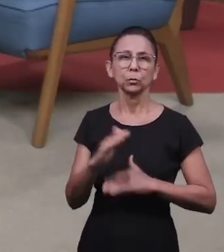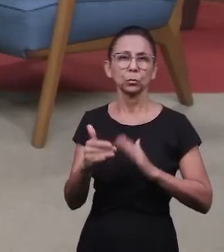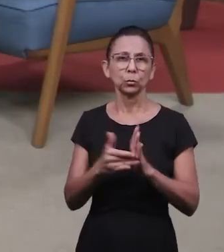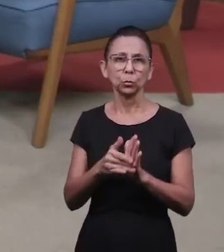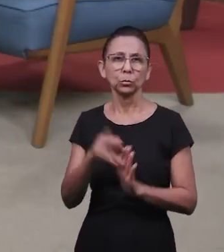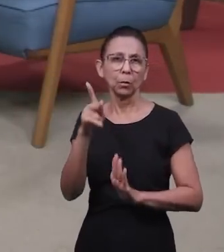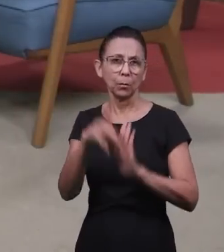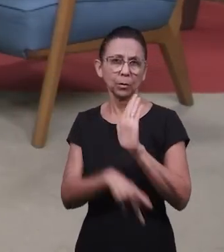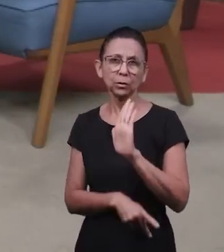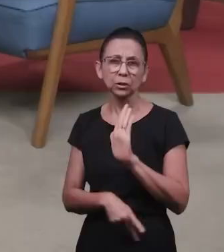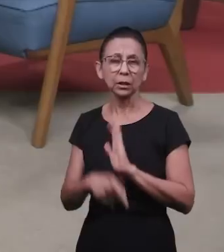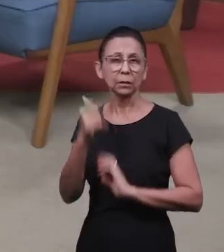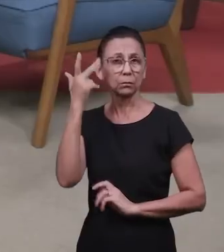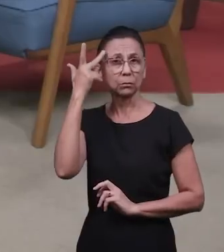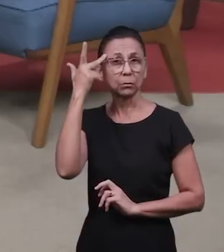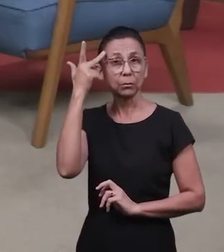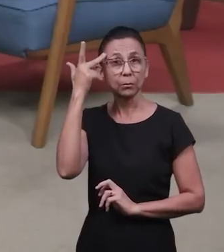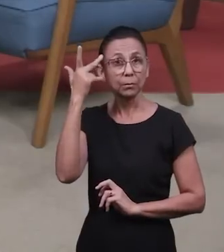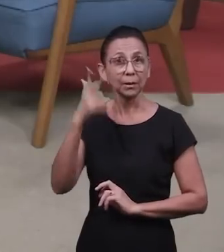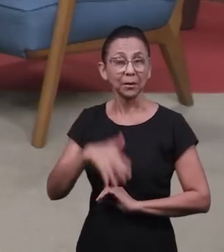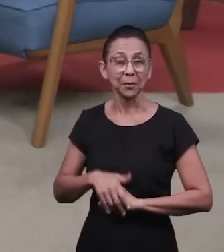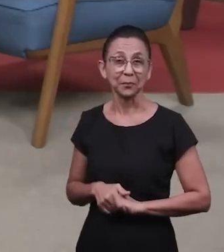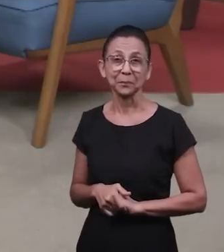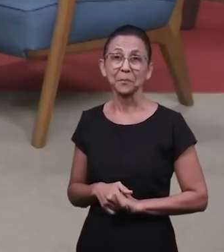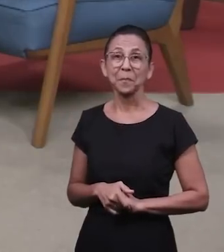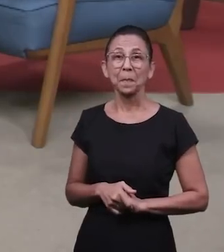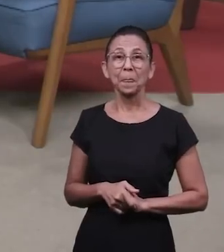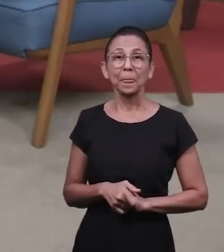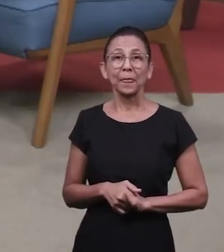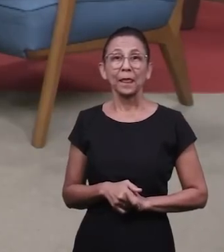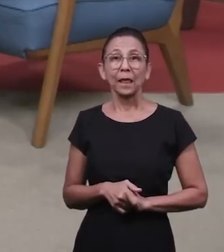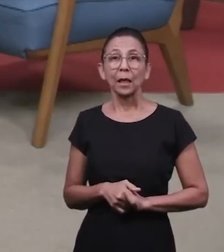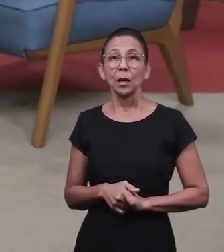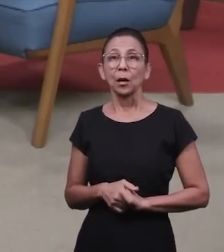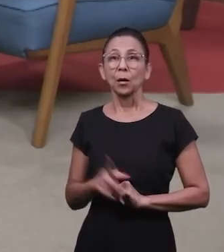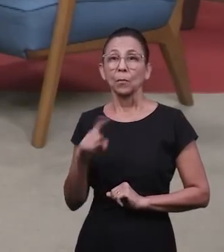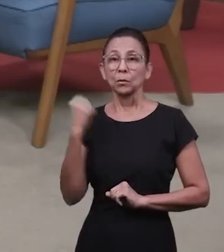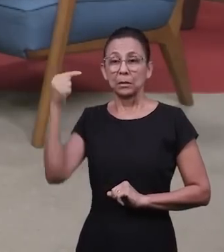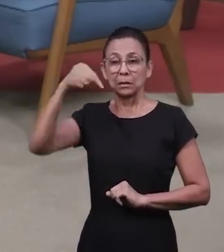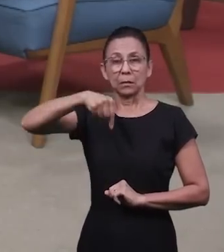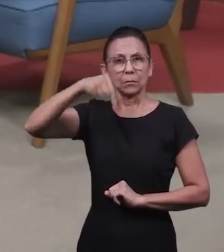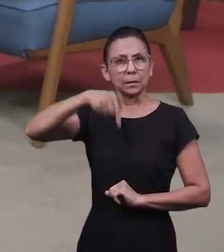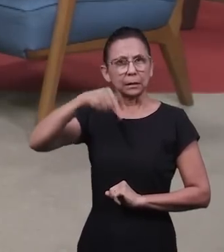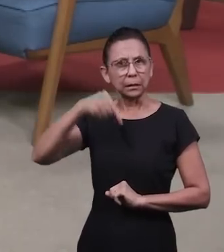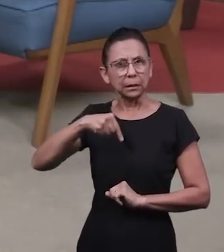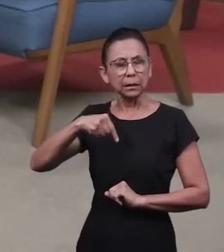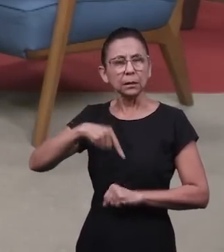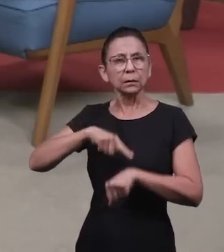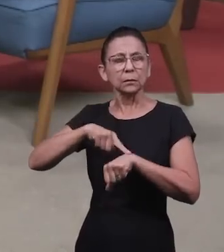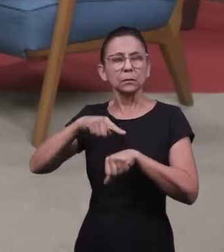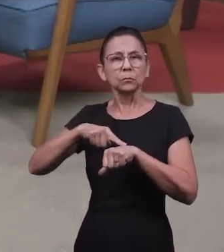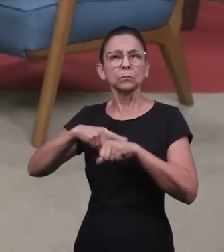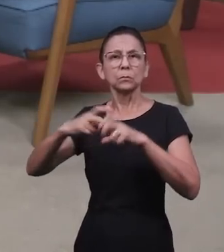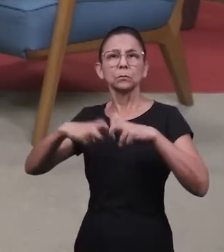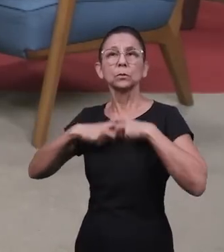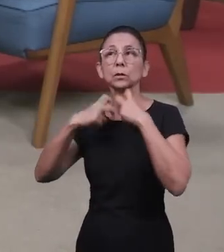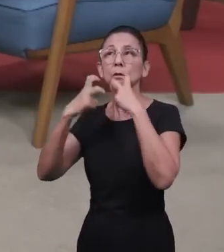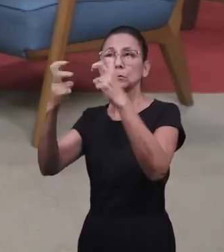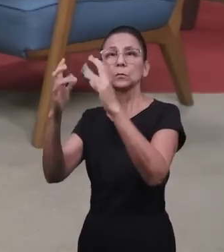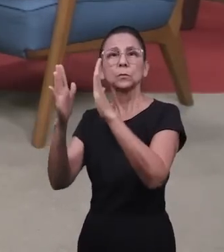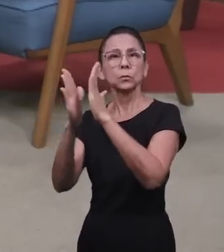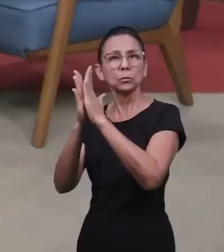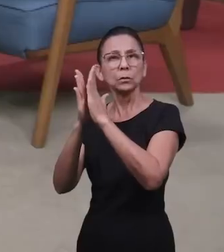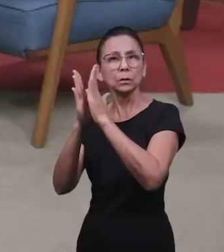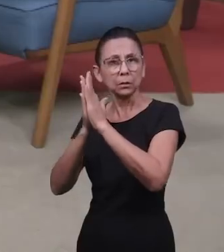aqui. Tudo tem um planejamento, faz parte, isso é normal. Mas nós estamos aqui no clamor. Aquilo que vivemos e